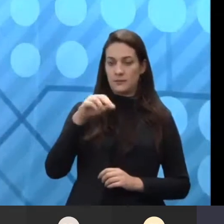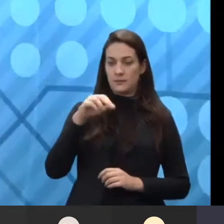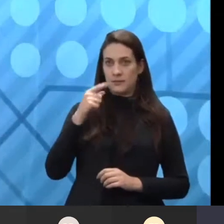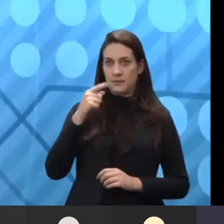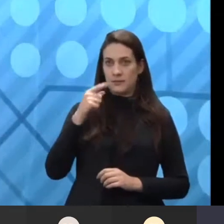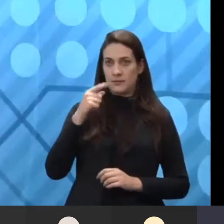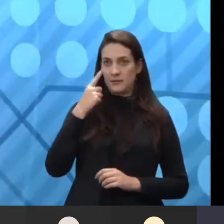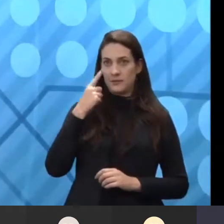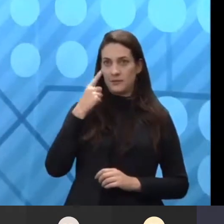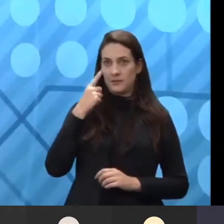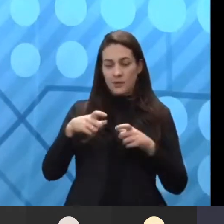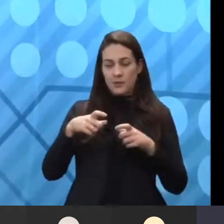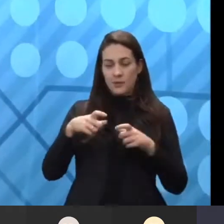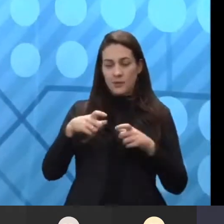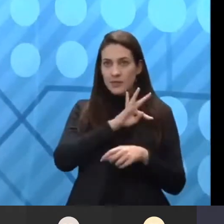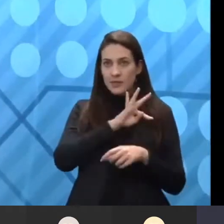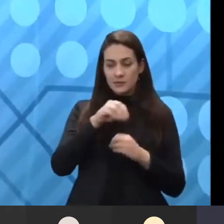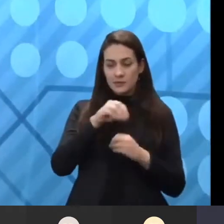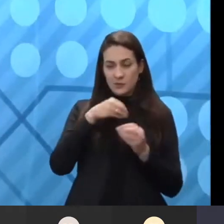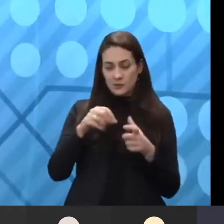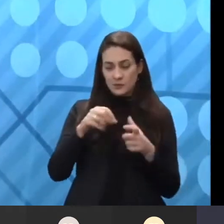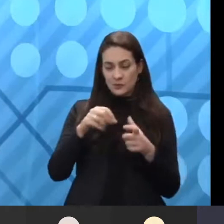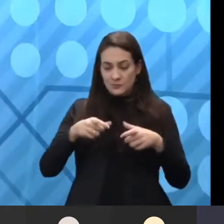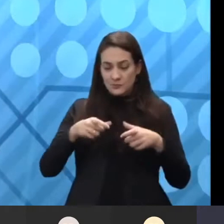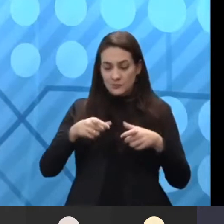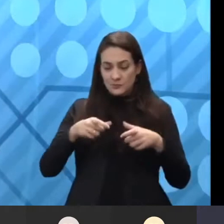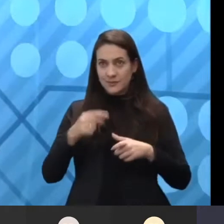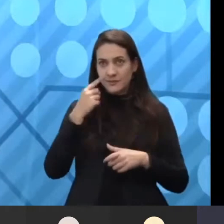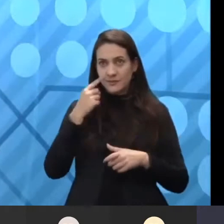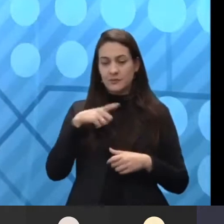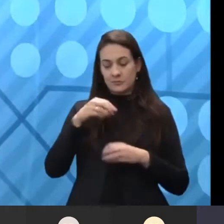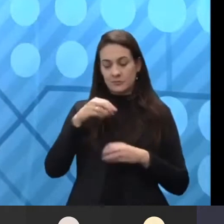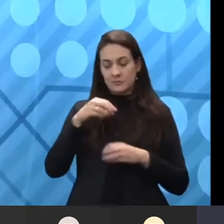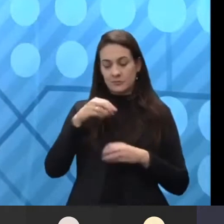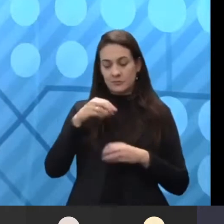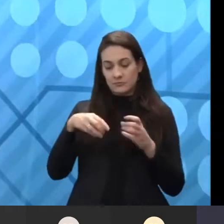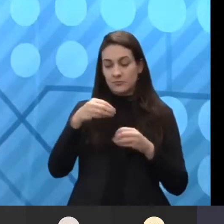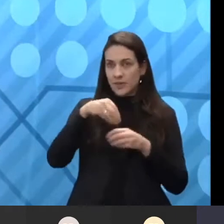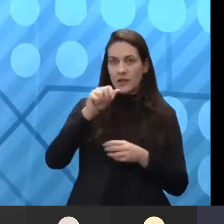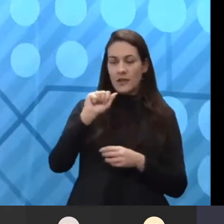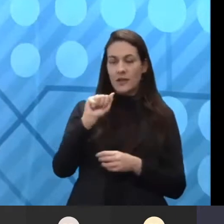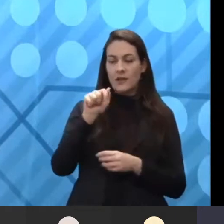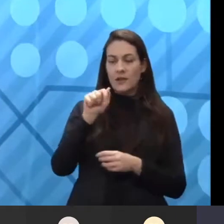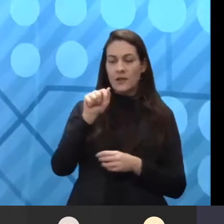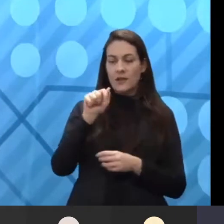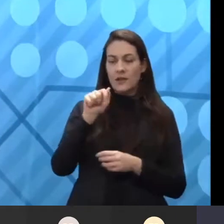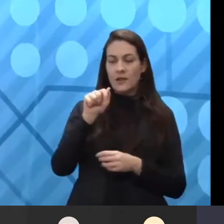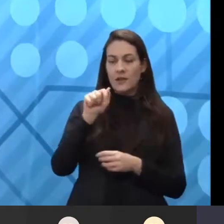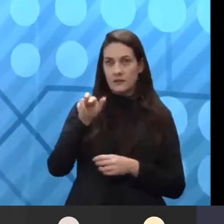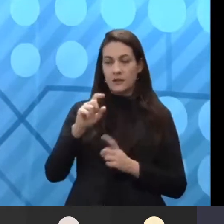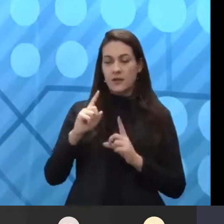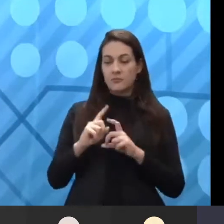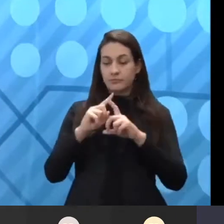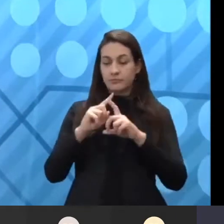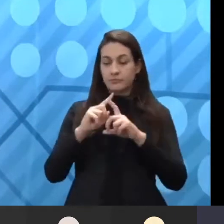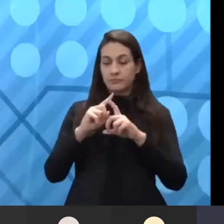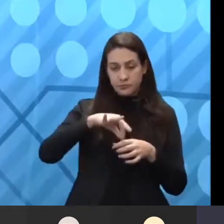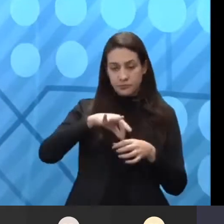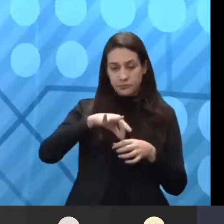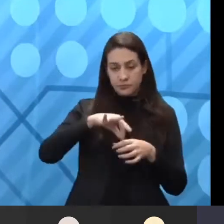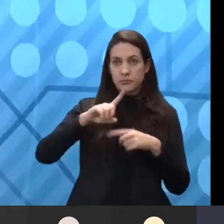fusão? Então, nós temos ali o agar e você inoculou a bactéria no agar. Essa bactéria, ela vai